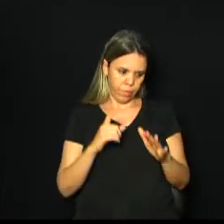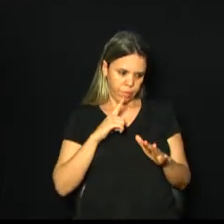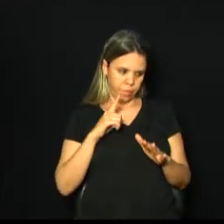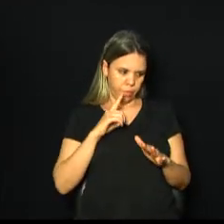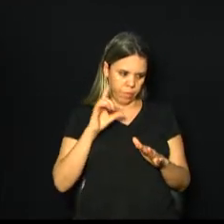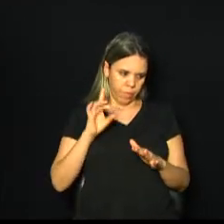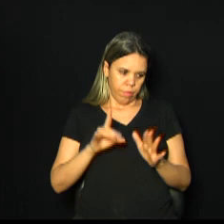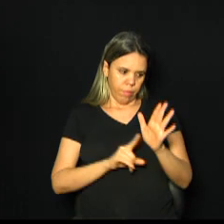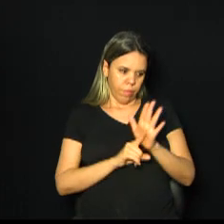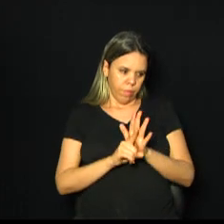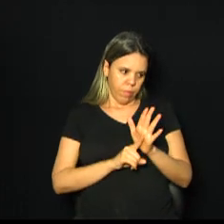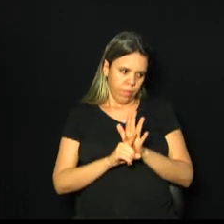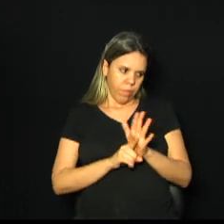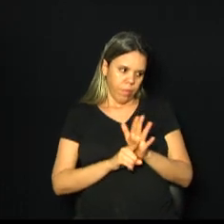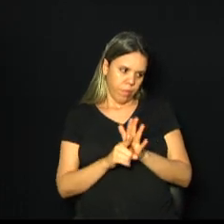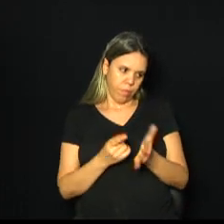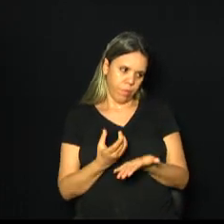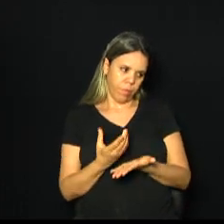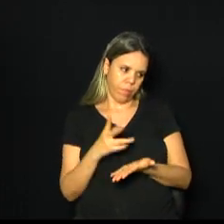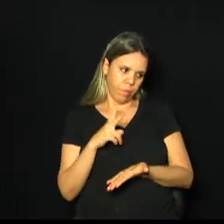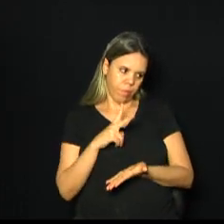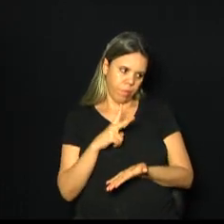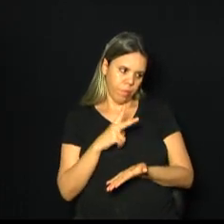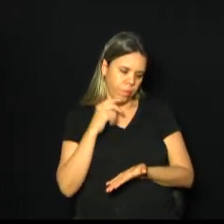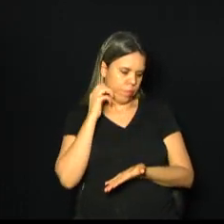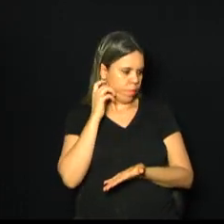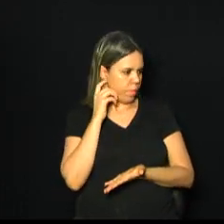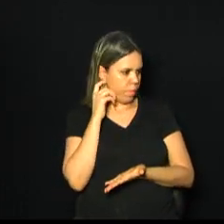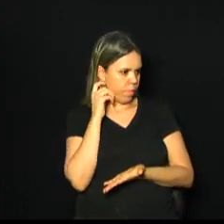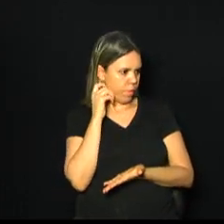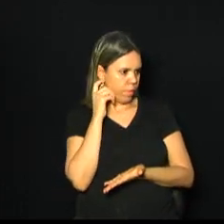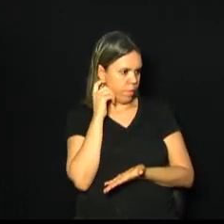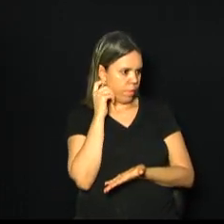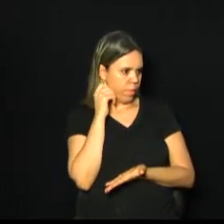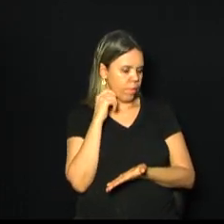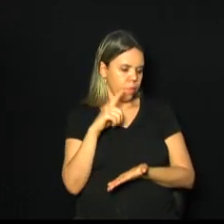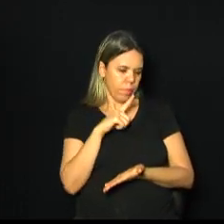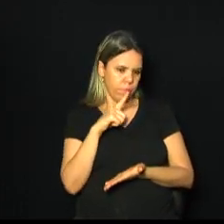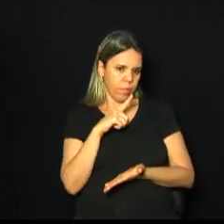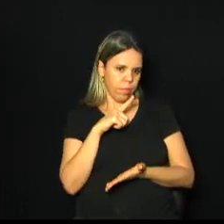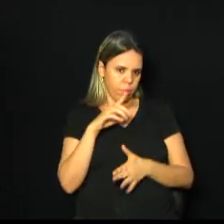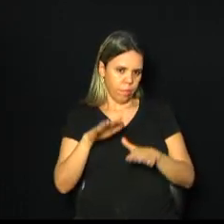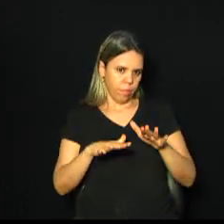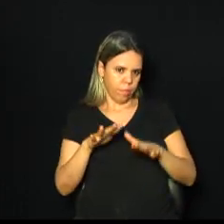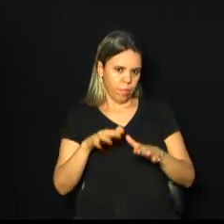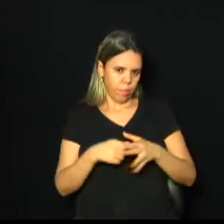somente dados pessoais. Ela, por vezes, ela tem dados